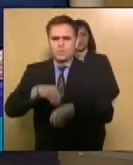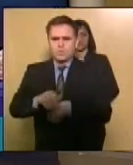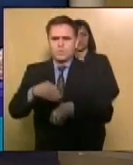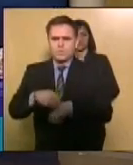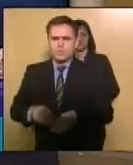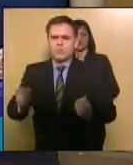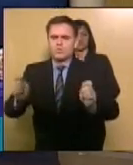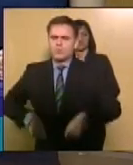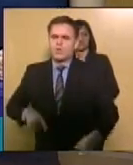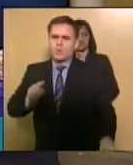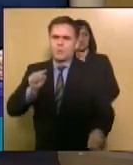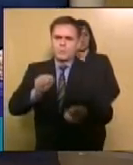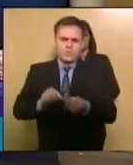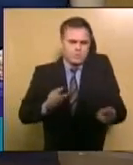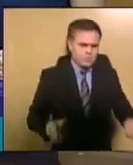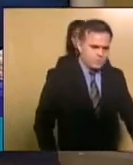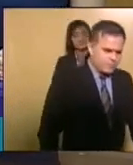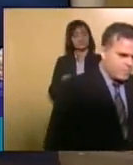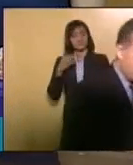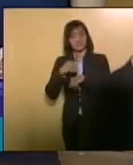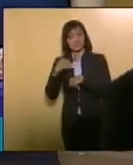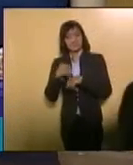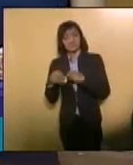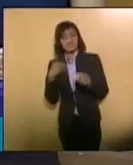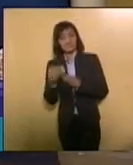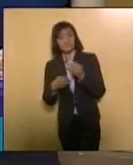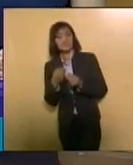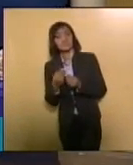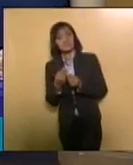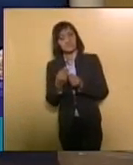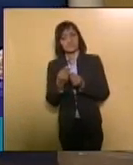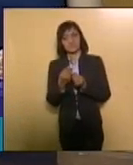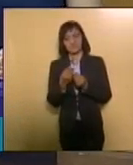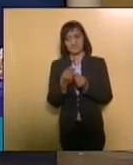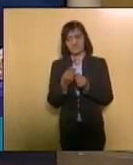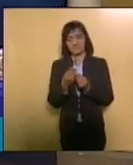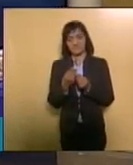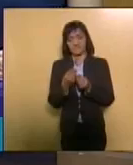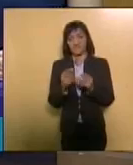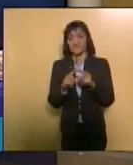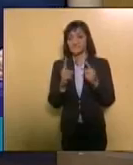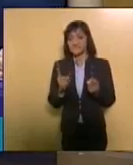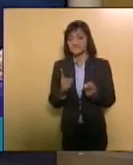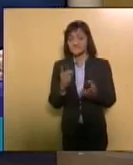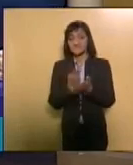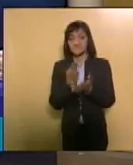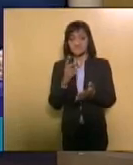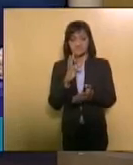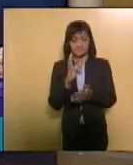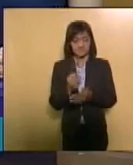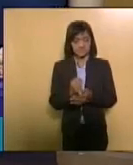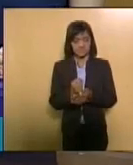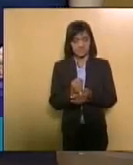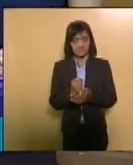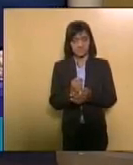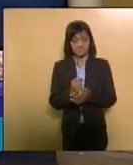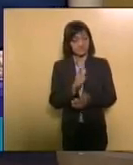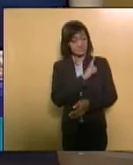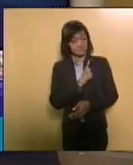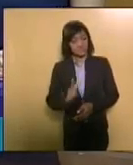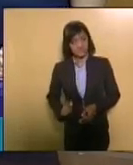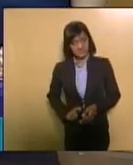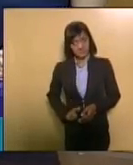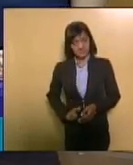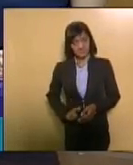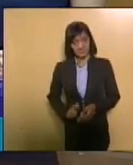Elas têm um objetivo Quais são os objetivos estratégicos de longo prazo e para isso tudo se não tiver o dedo do governador eu te